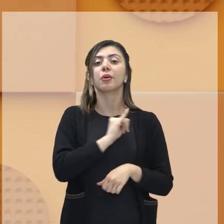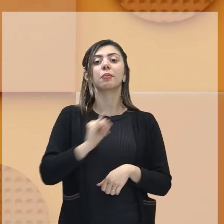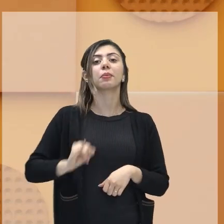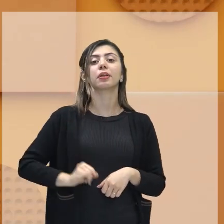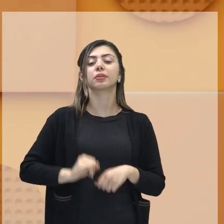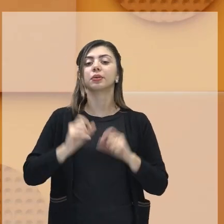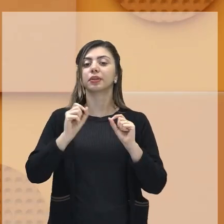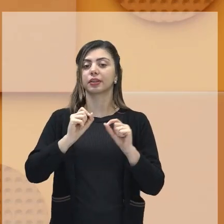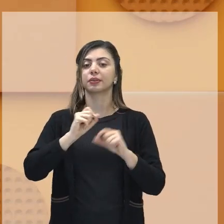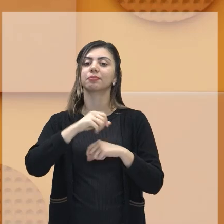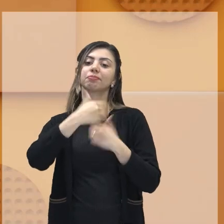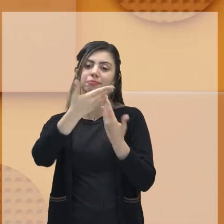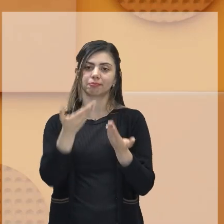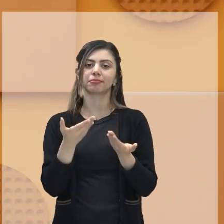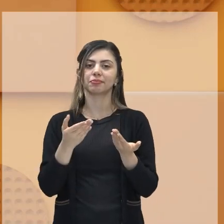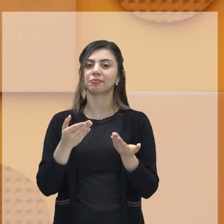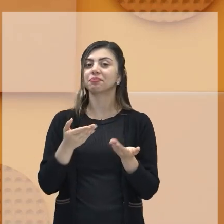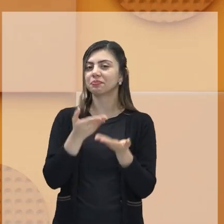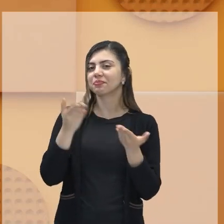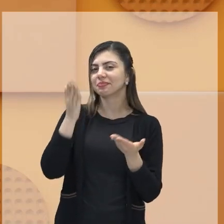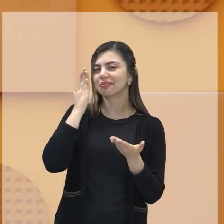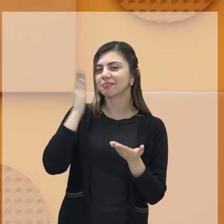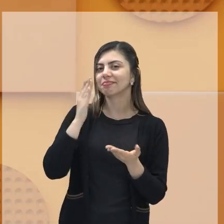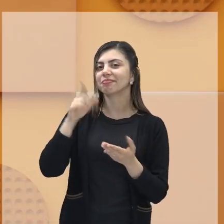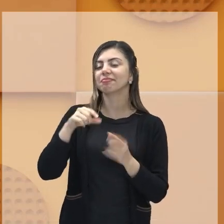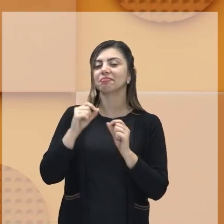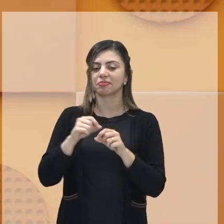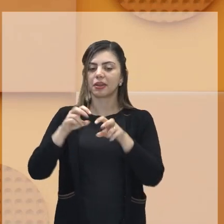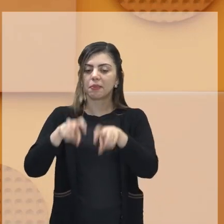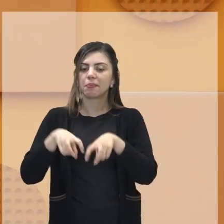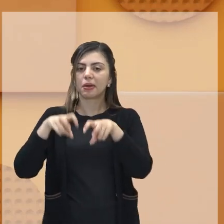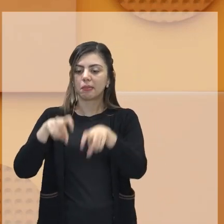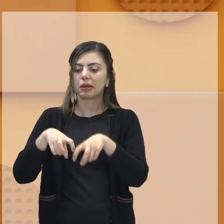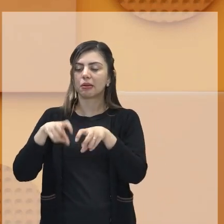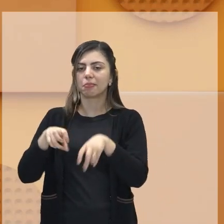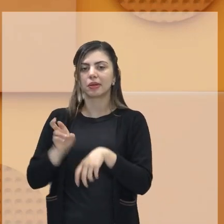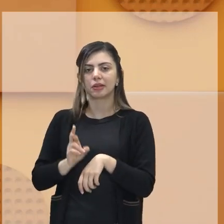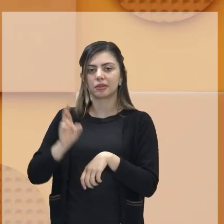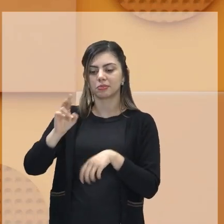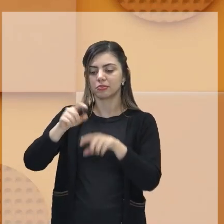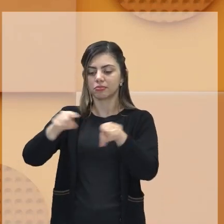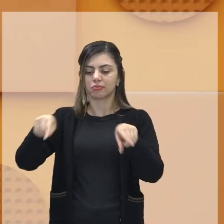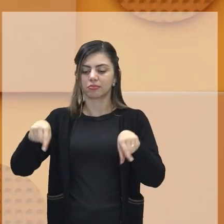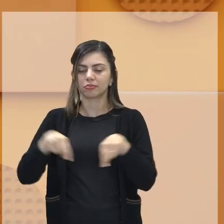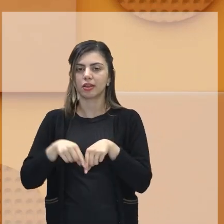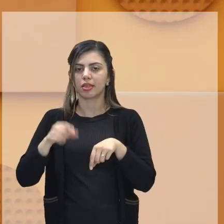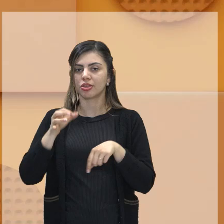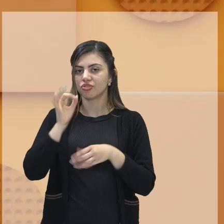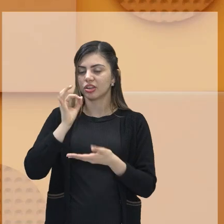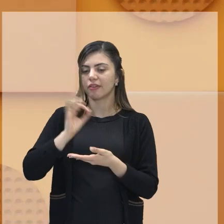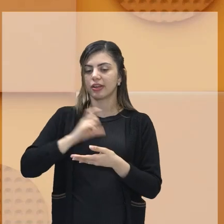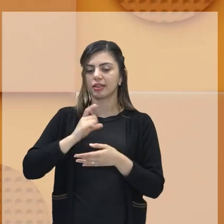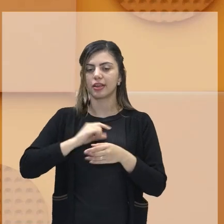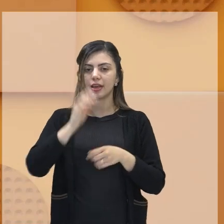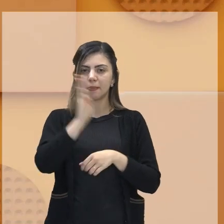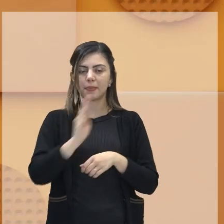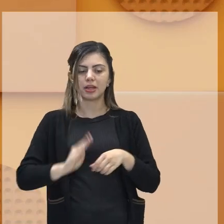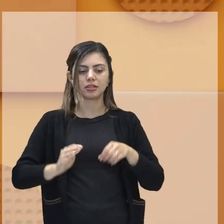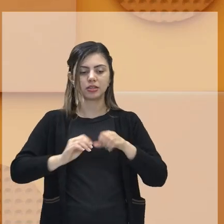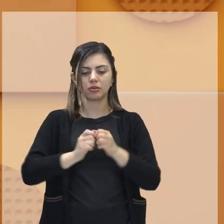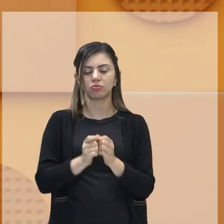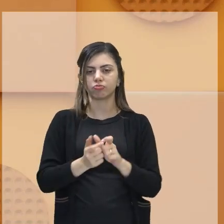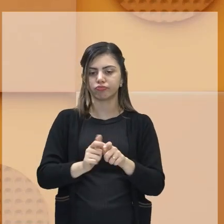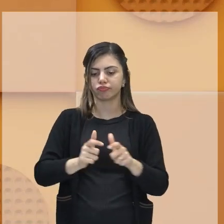quem? Adivinha? Os fazendeiros de café, que vão estender as suas plantações por diversas áreas do Brasil,